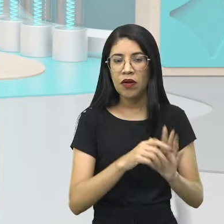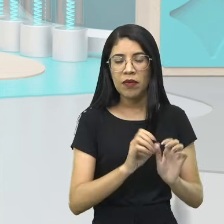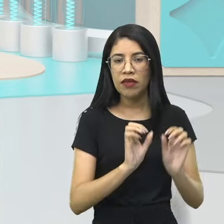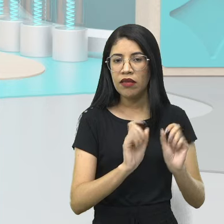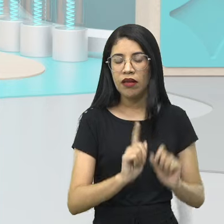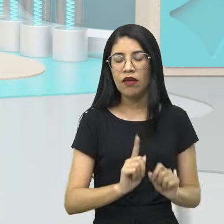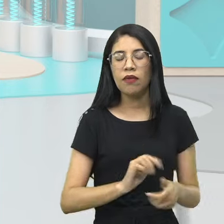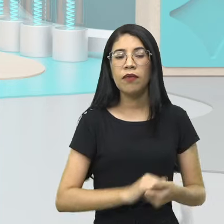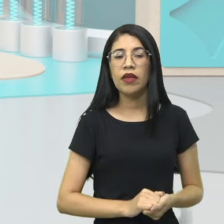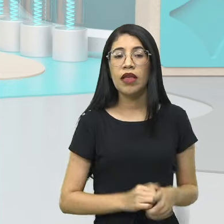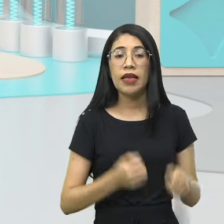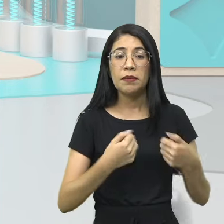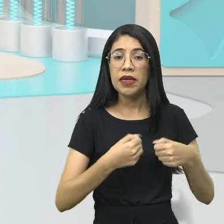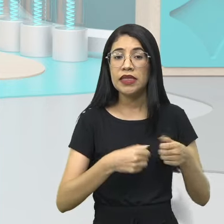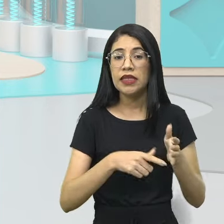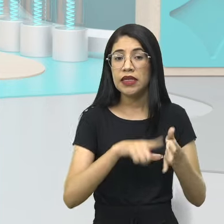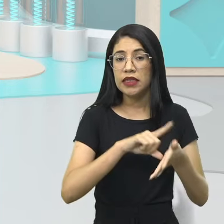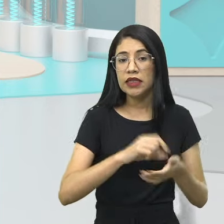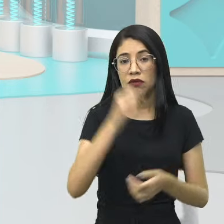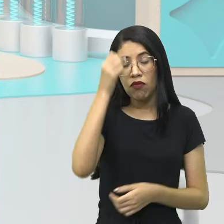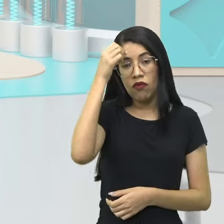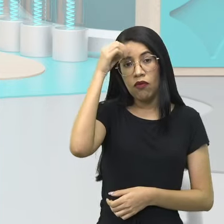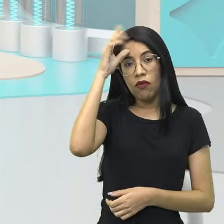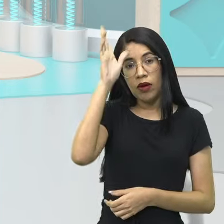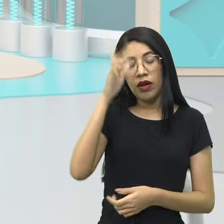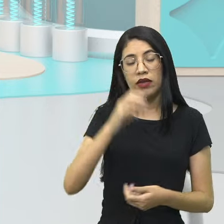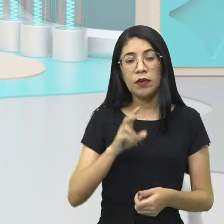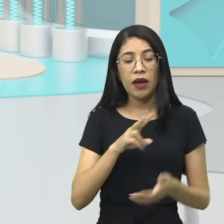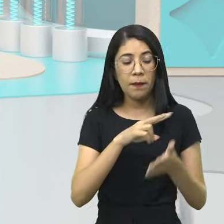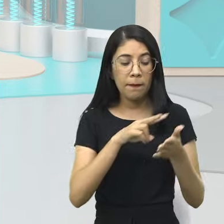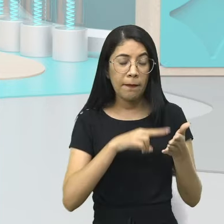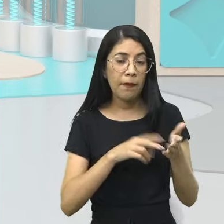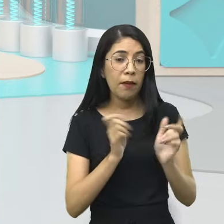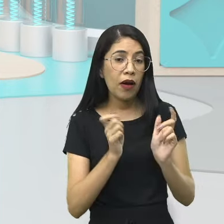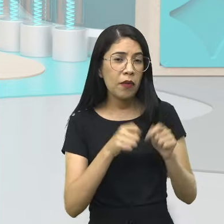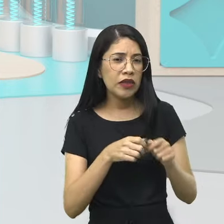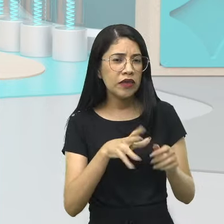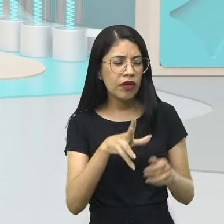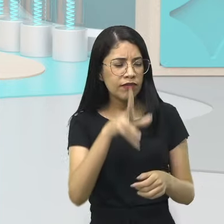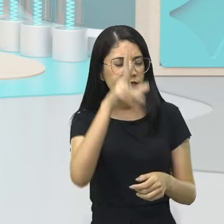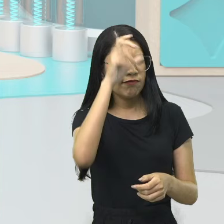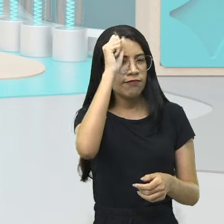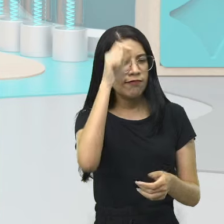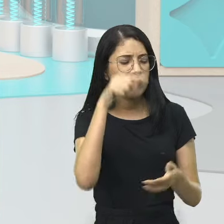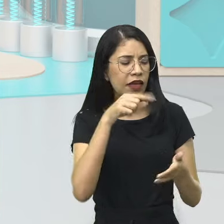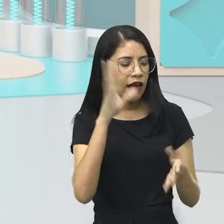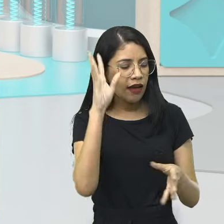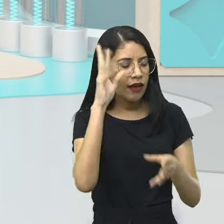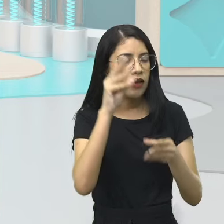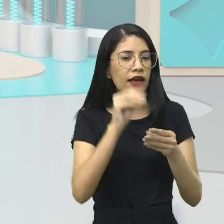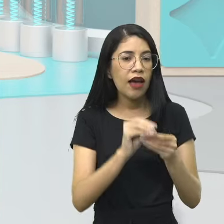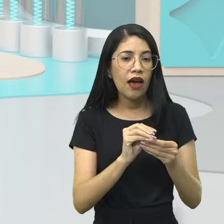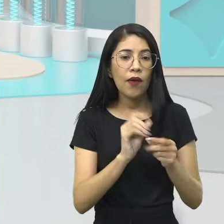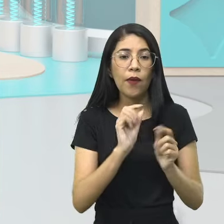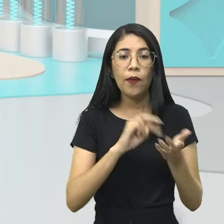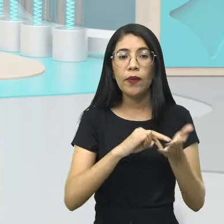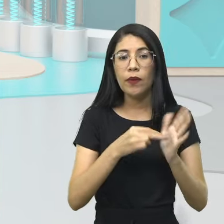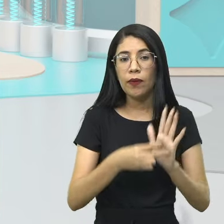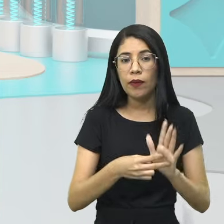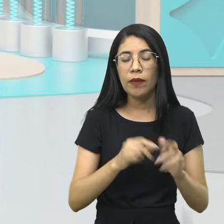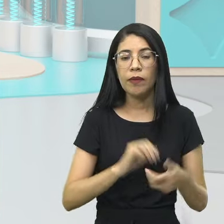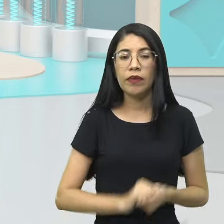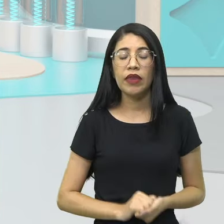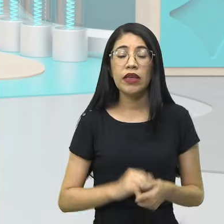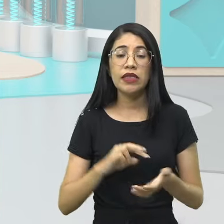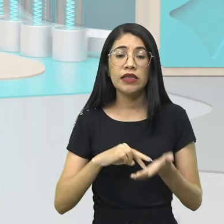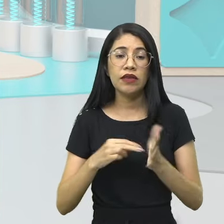autoexplicativa. Ela exige um conhecimento prévio do leitor para que ele possa apreender o sentido em sua totalidade. Ou seja, trata-se